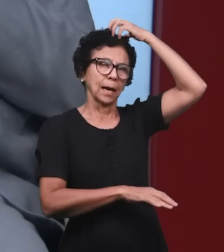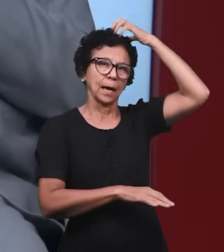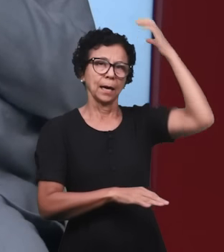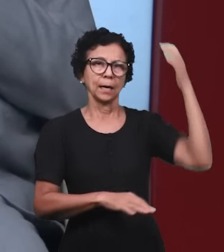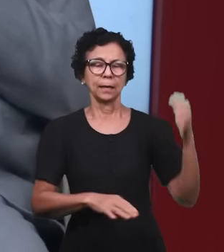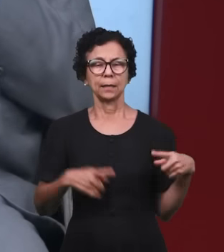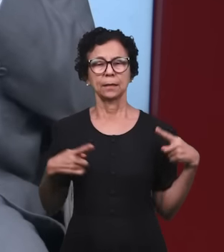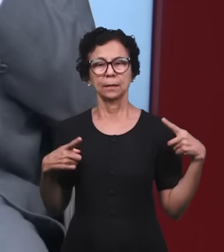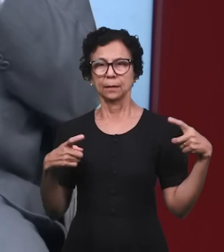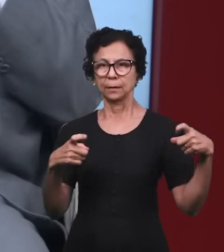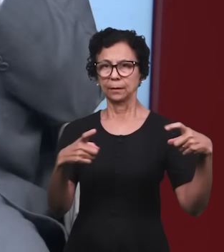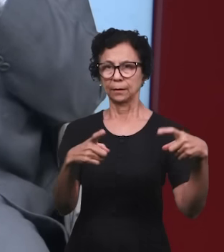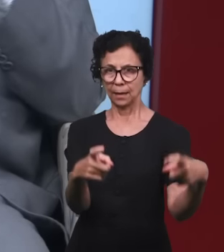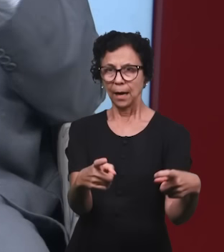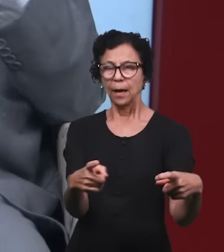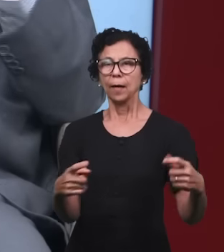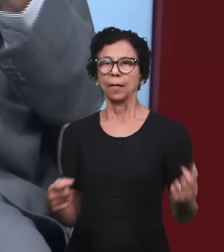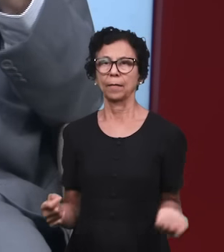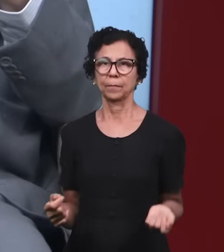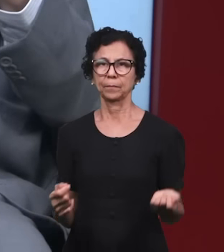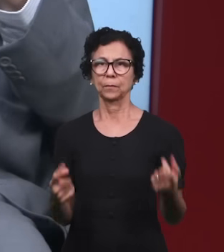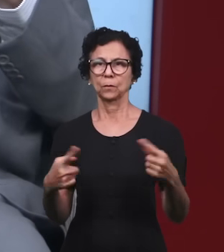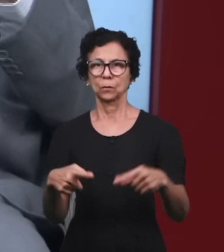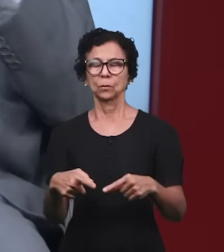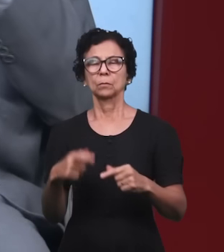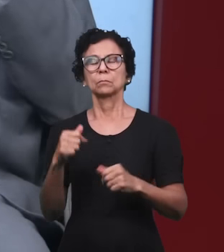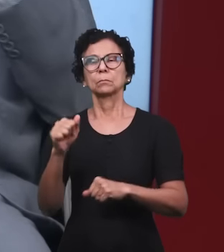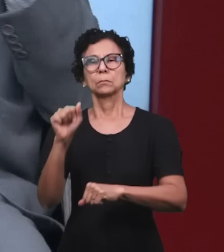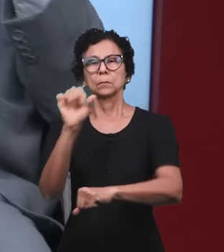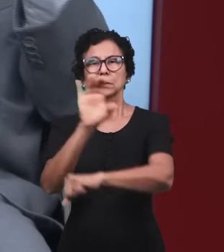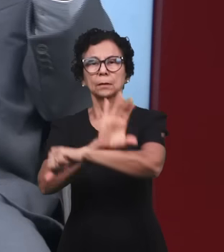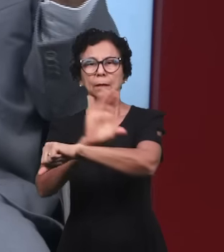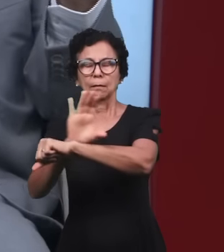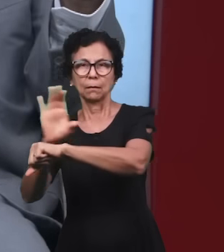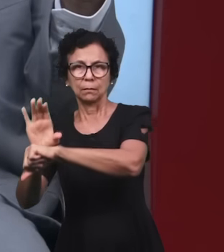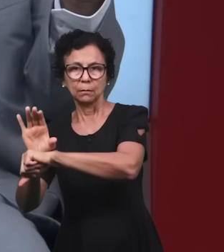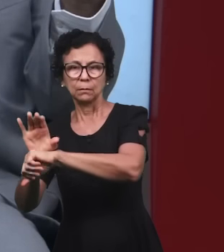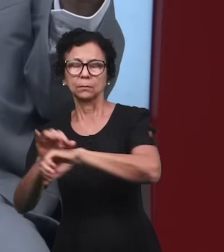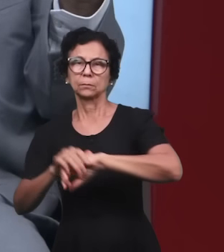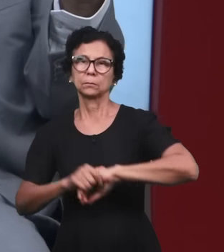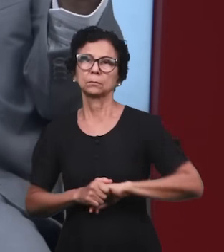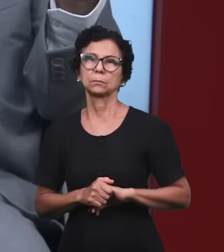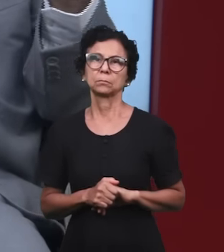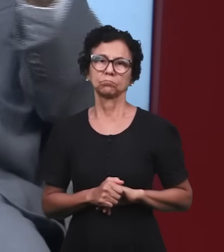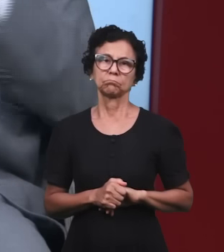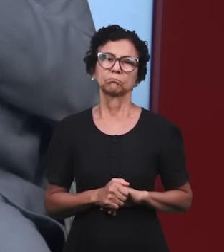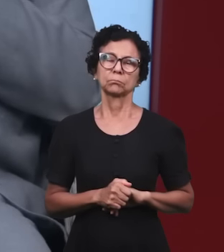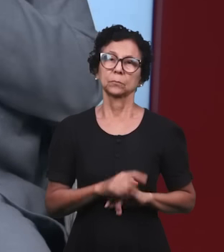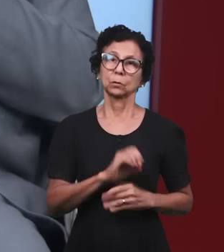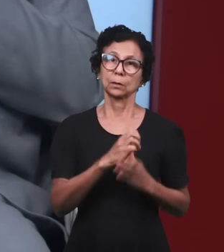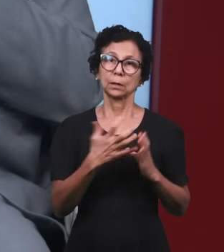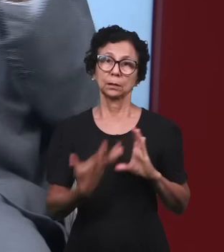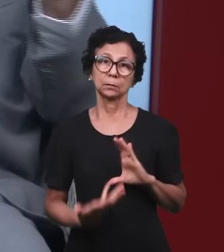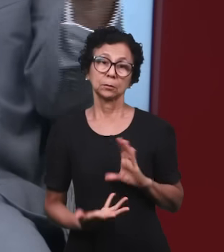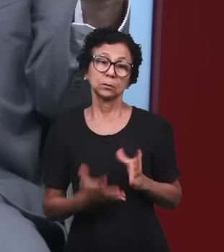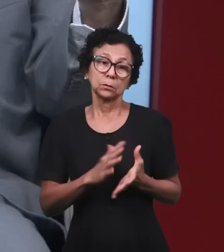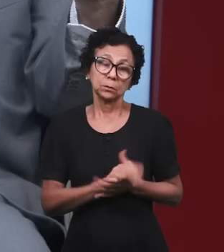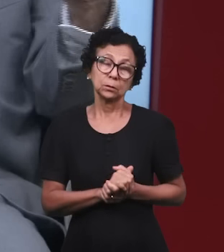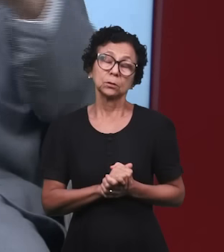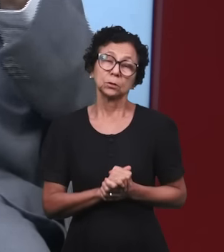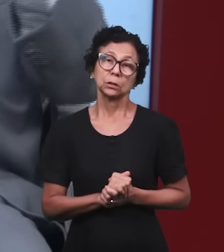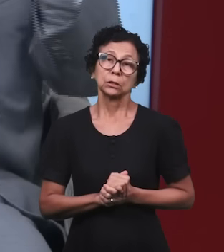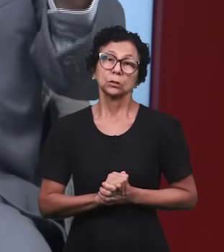Canaã, em cuja terra era um desconhecido, passou a deter atributos de Salvador, rei e sacerdote,